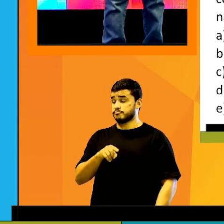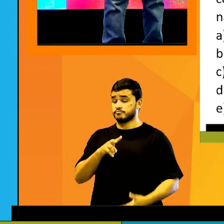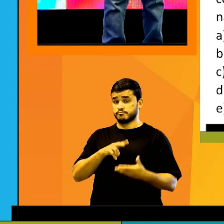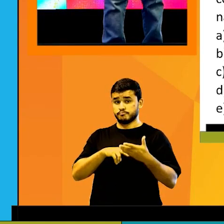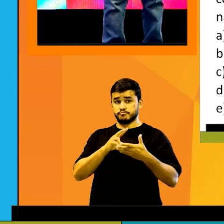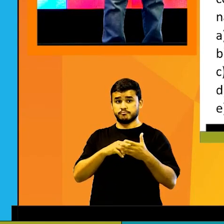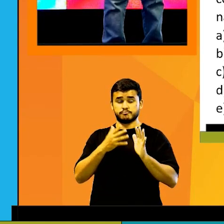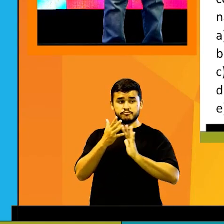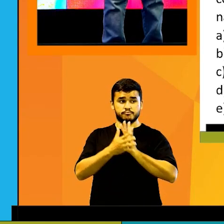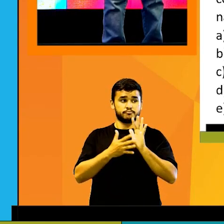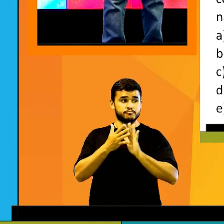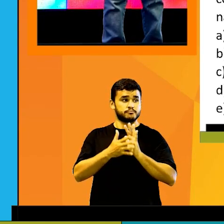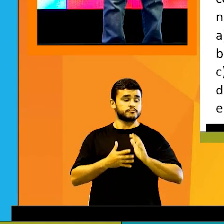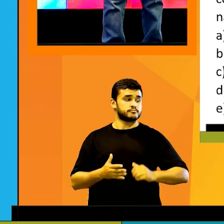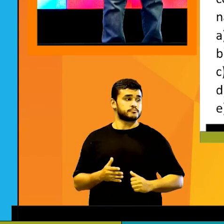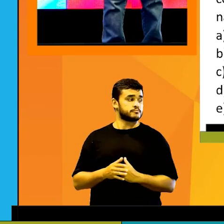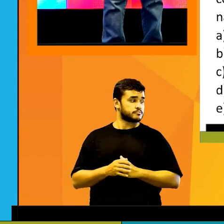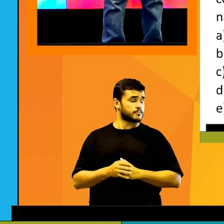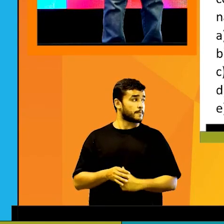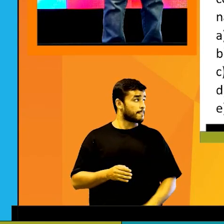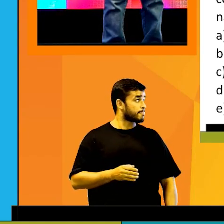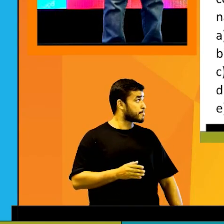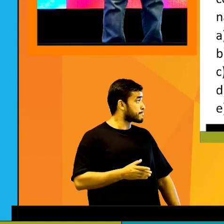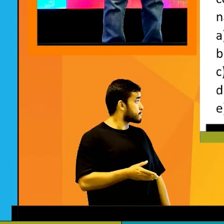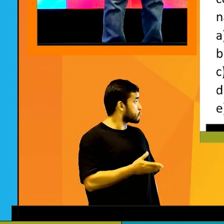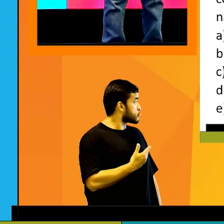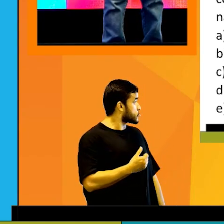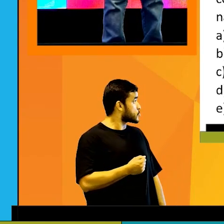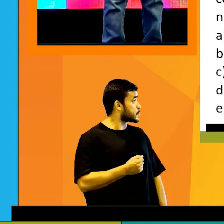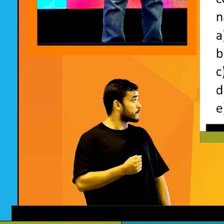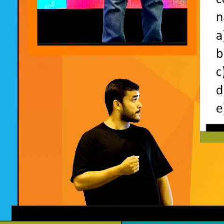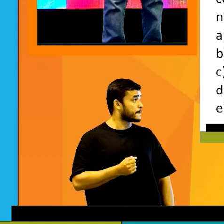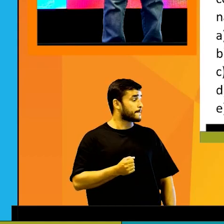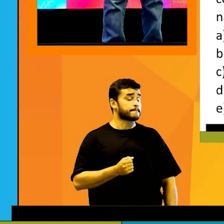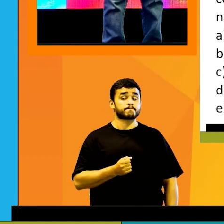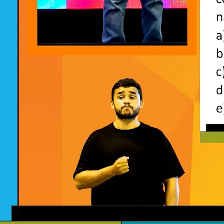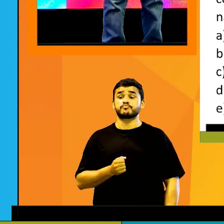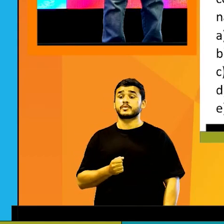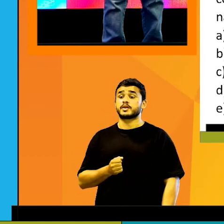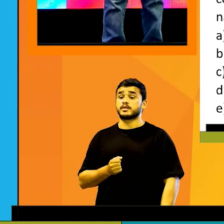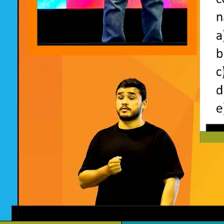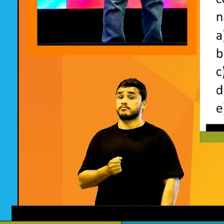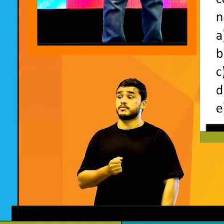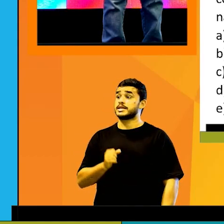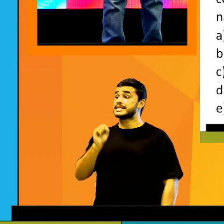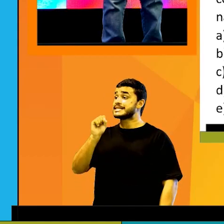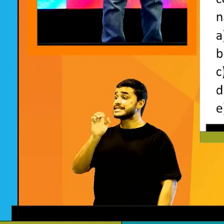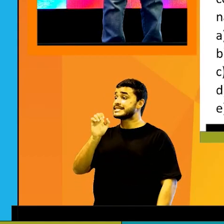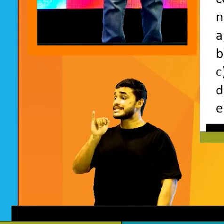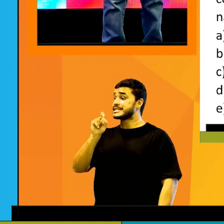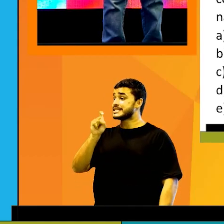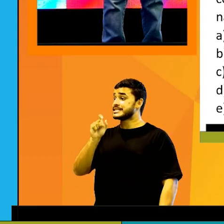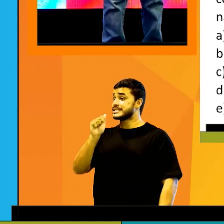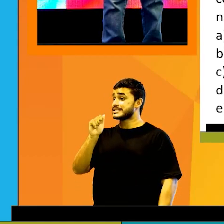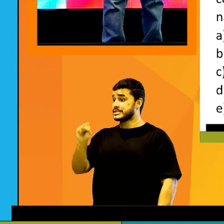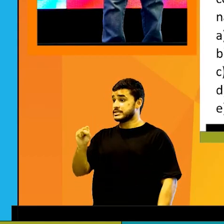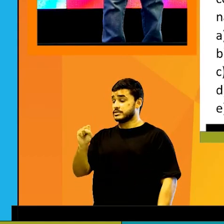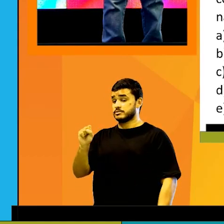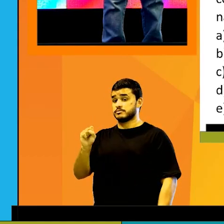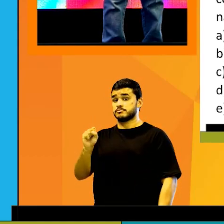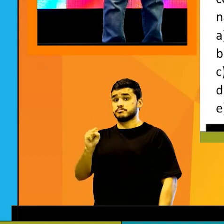texto. Seixas, eu vou logo anunciar para vocês, era o love da senhora, cujo nome era